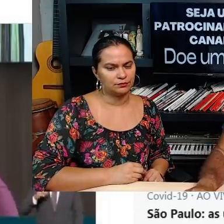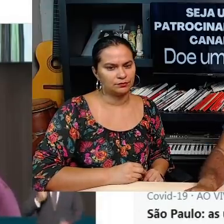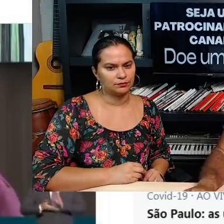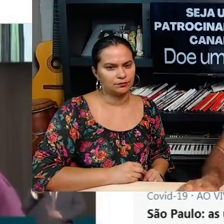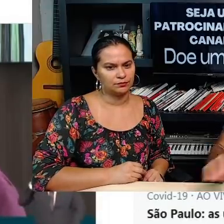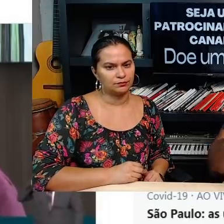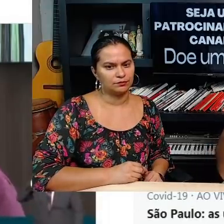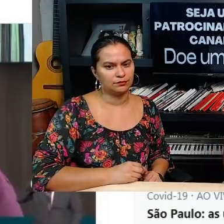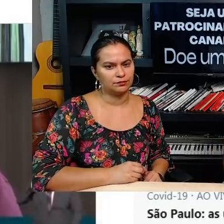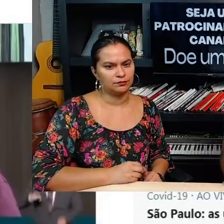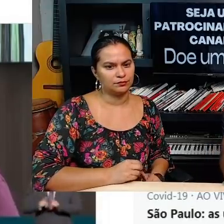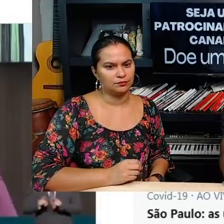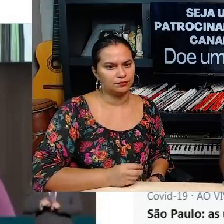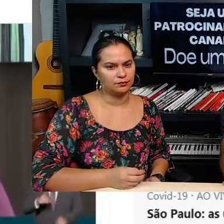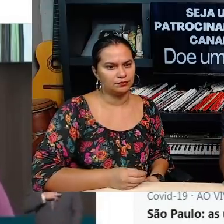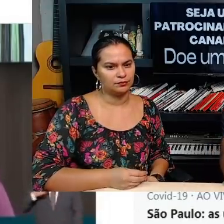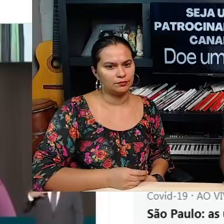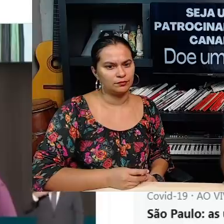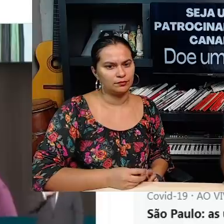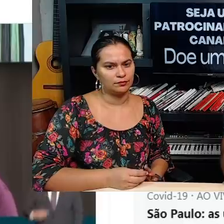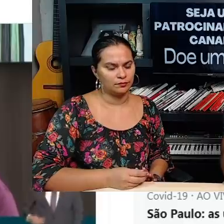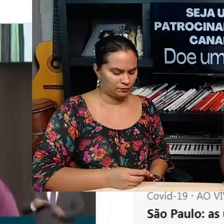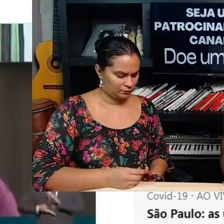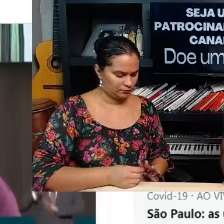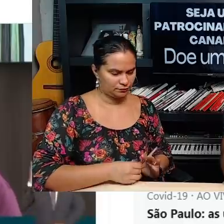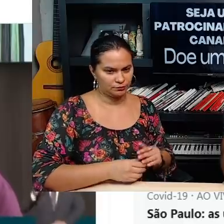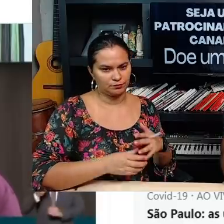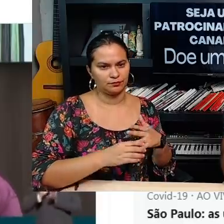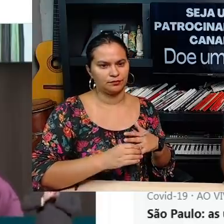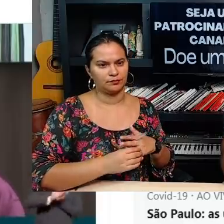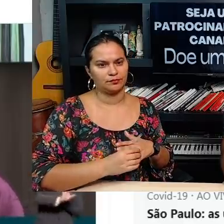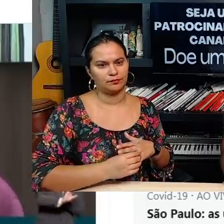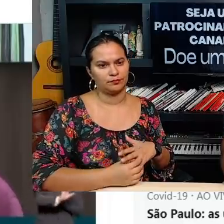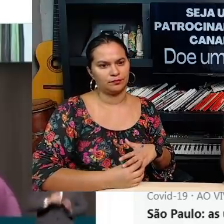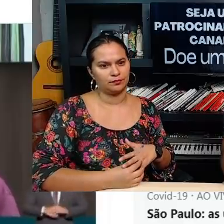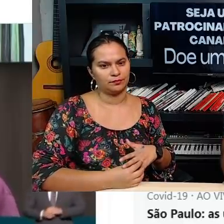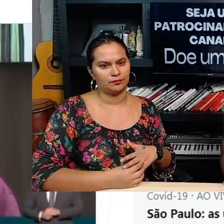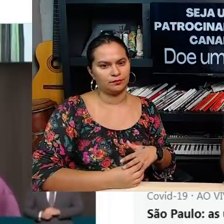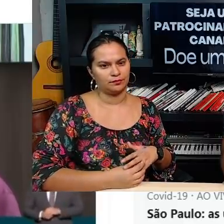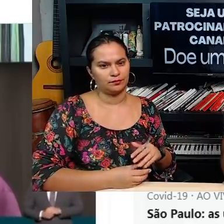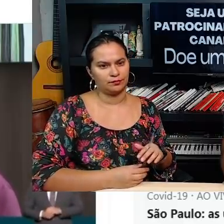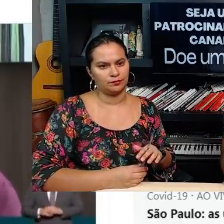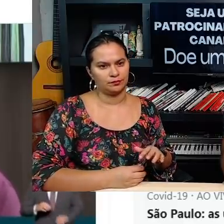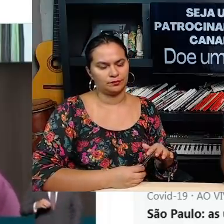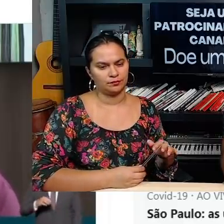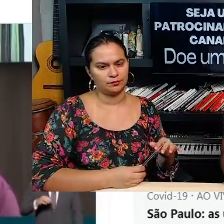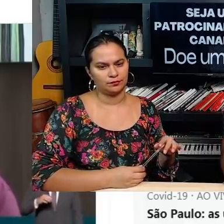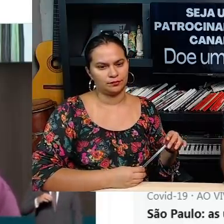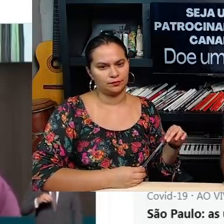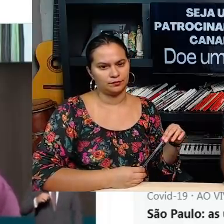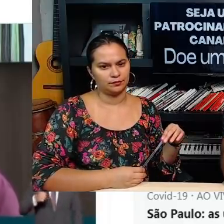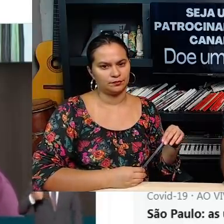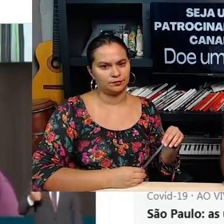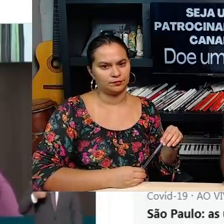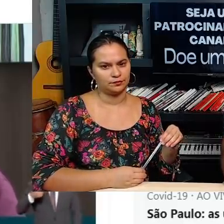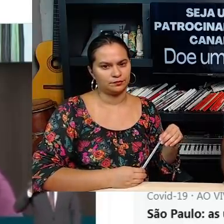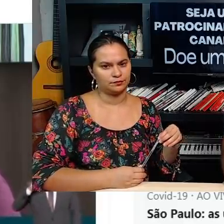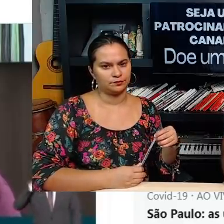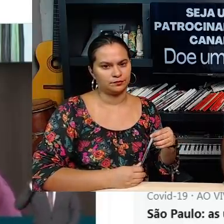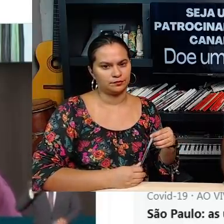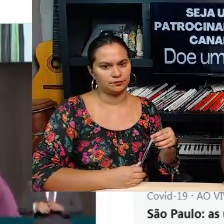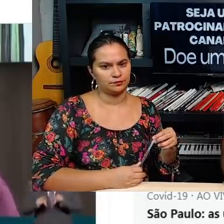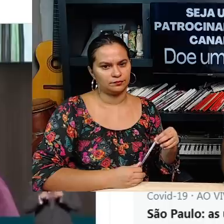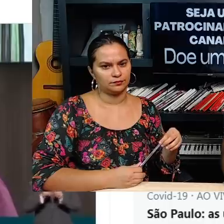o Queiroga. Destinamos 200 milhões para obras emergenciais de reconstrução de vias, né? Em grande parte para a Bahia.